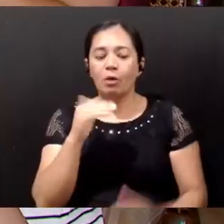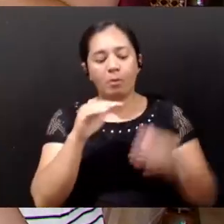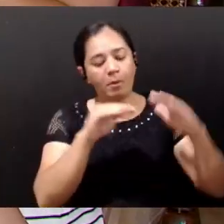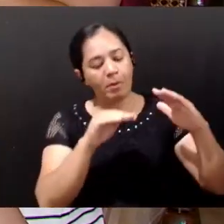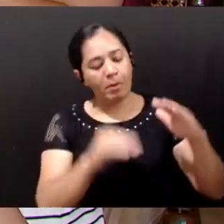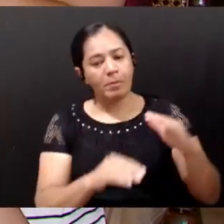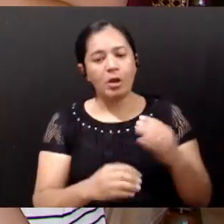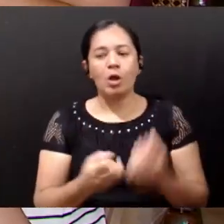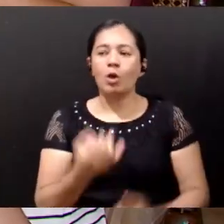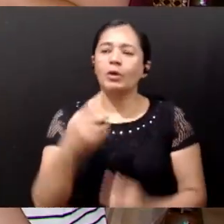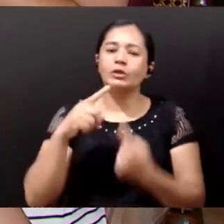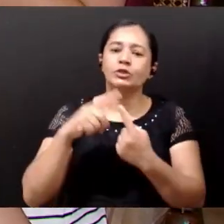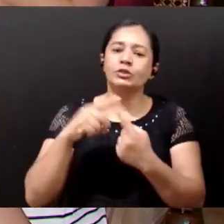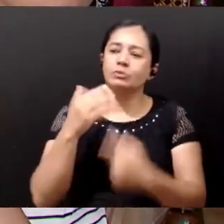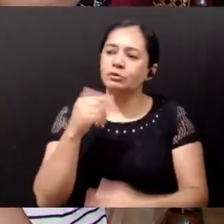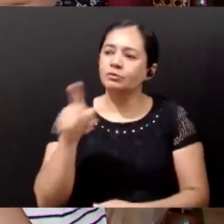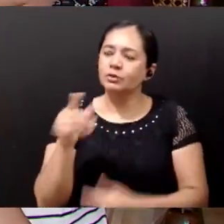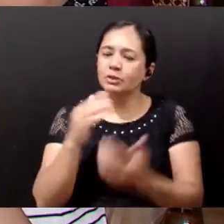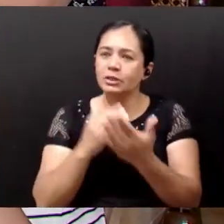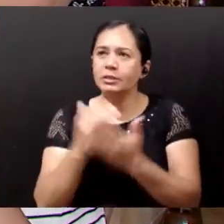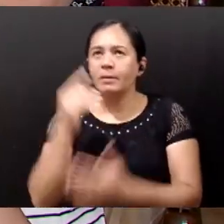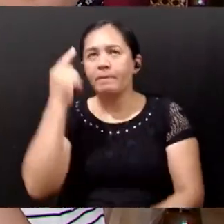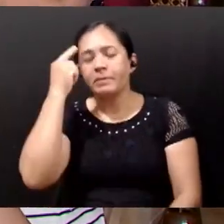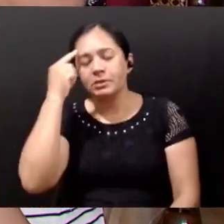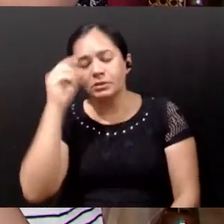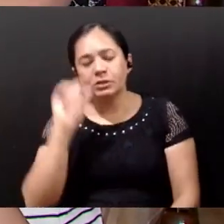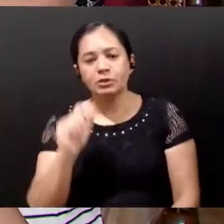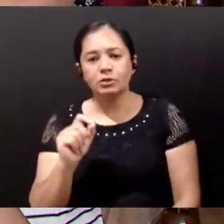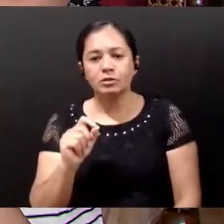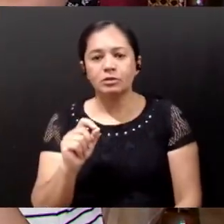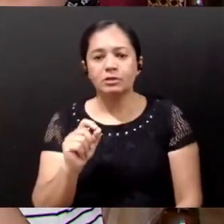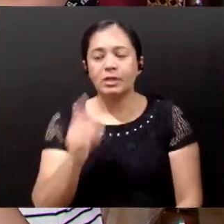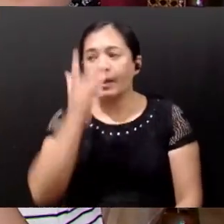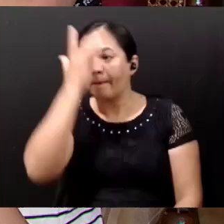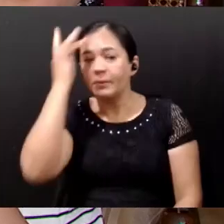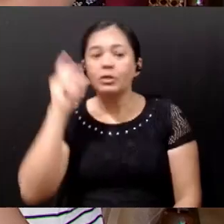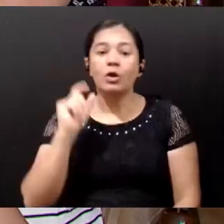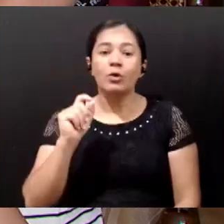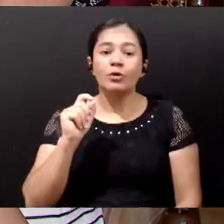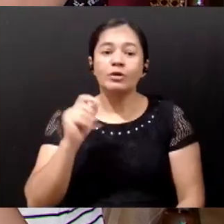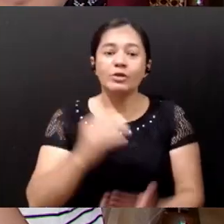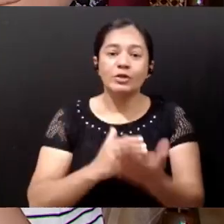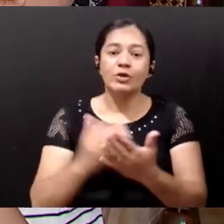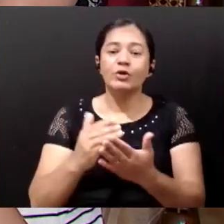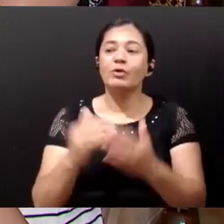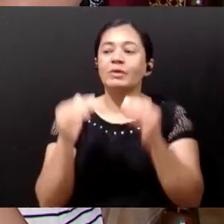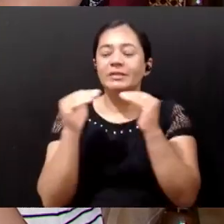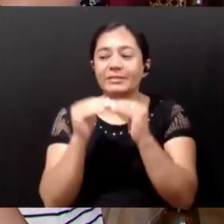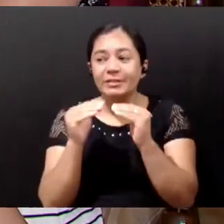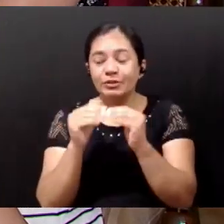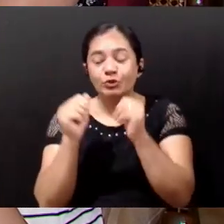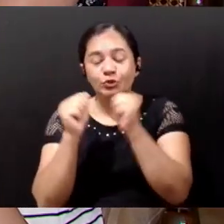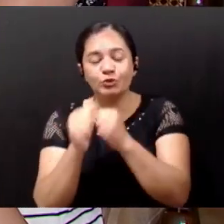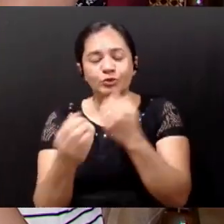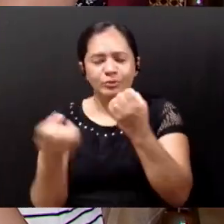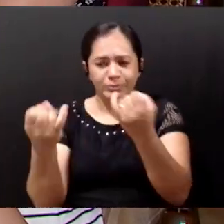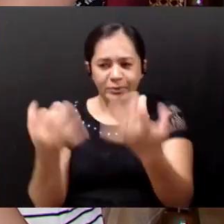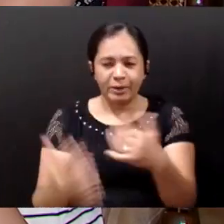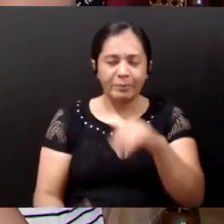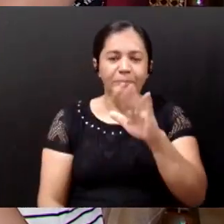vocês inicialmente pensaram? Quem foram as pessoas que entraram nessa junto com você? Me conta um pouquinho mais. Ah, sim.